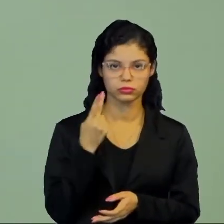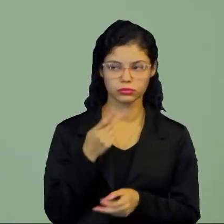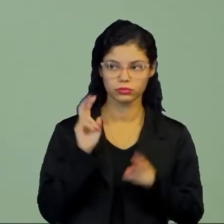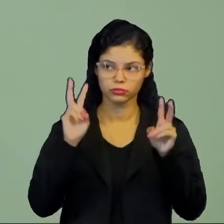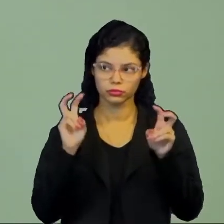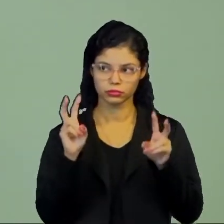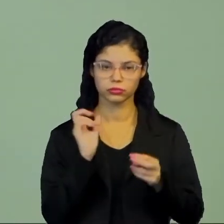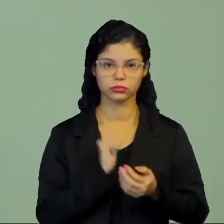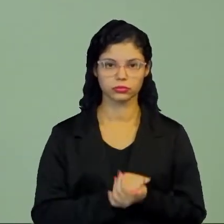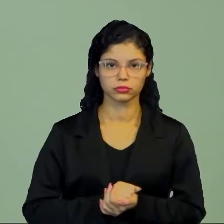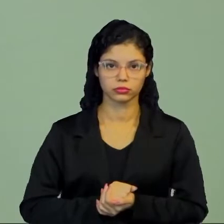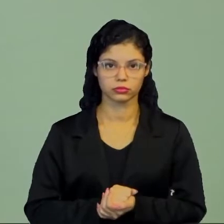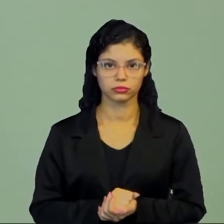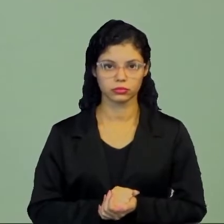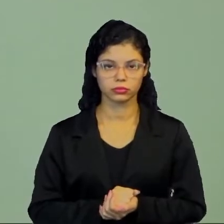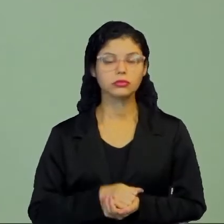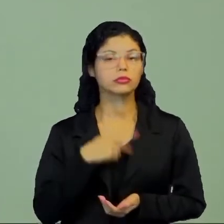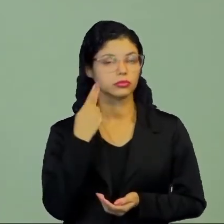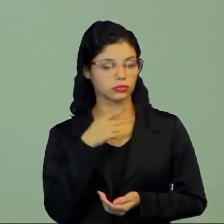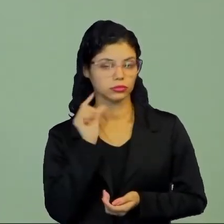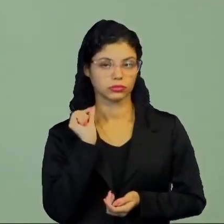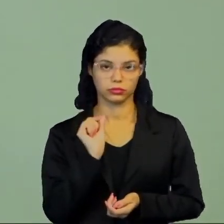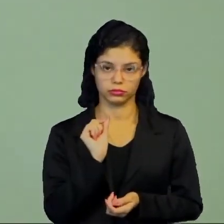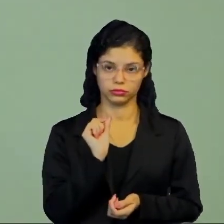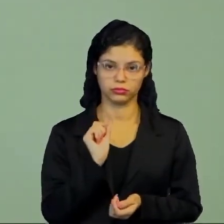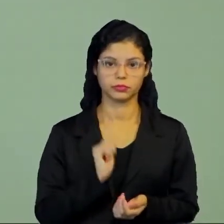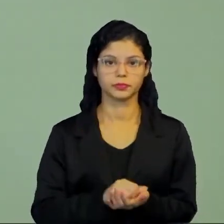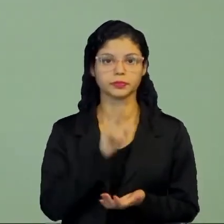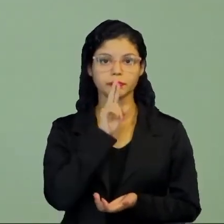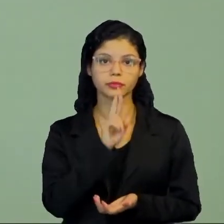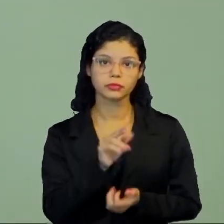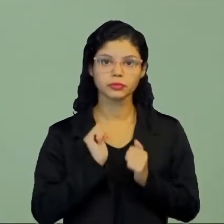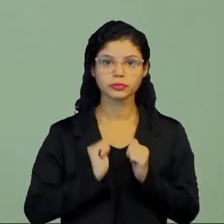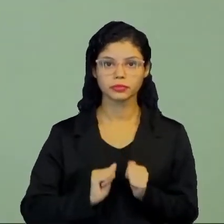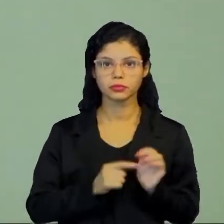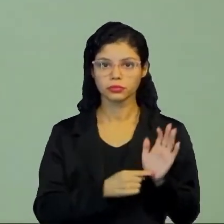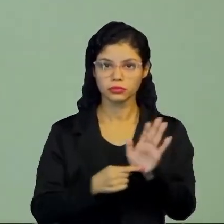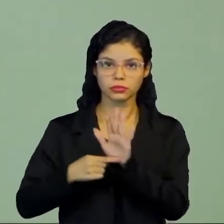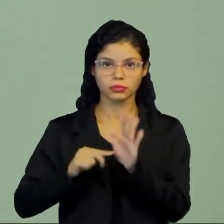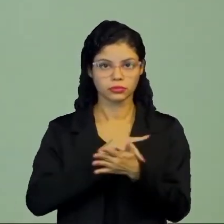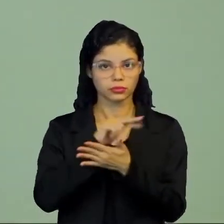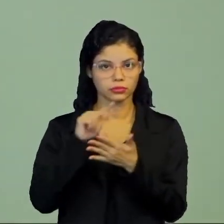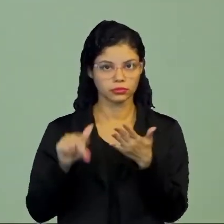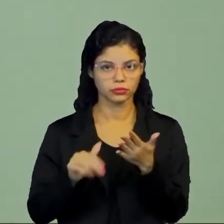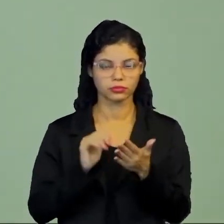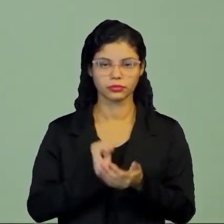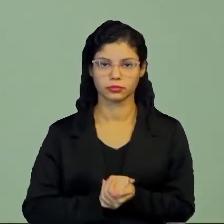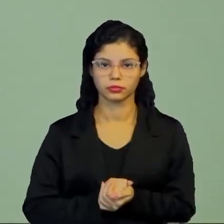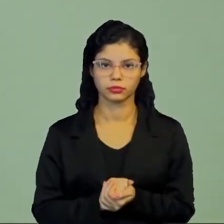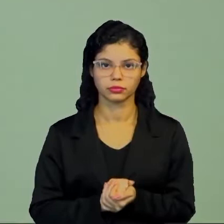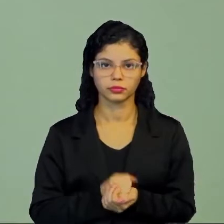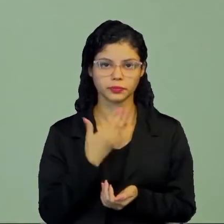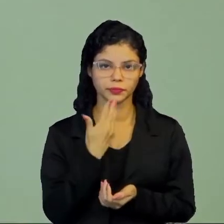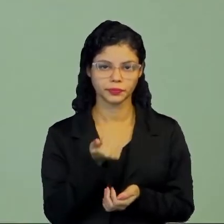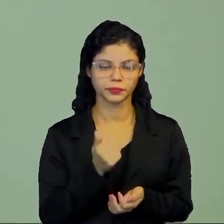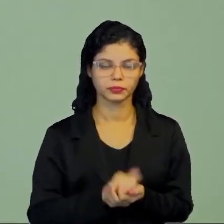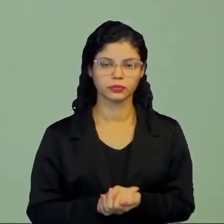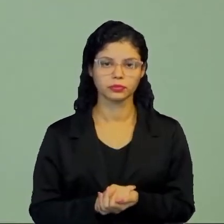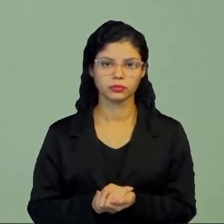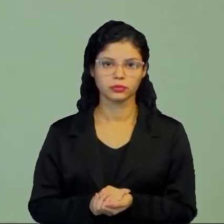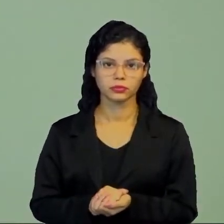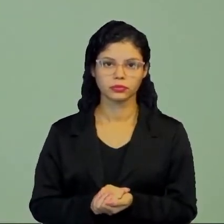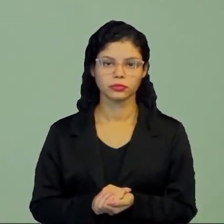sobre isso, tá? A gente vai falar que o resultado ele pode ser mostrado em várias maneiras. Tudo bem?